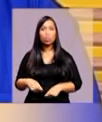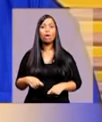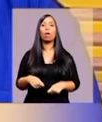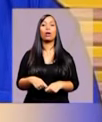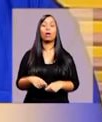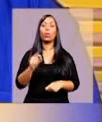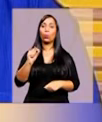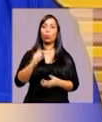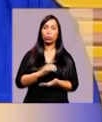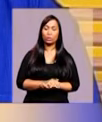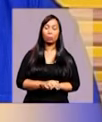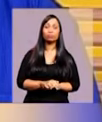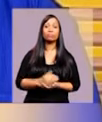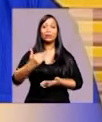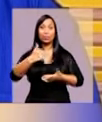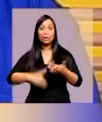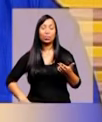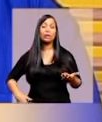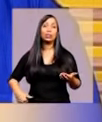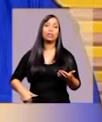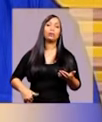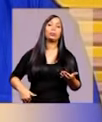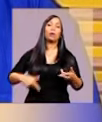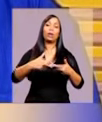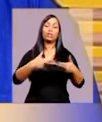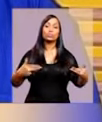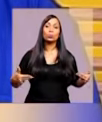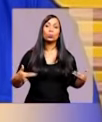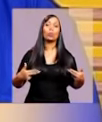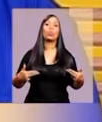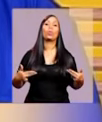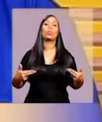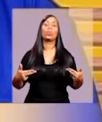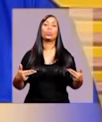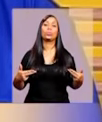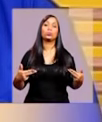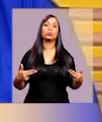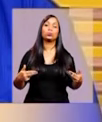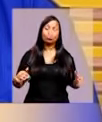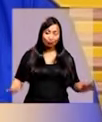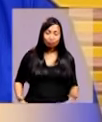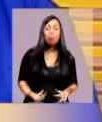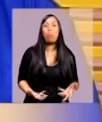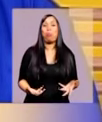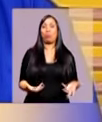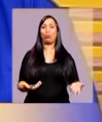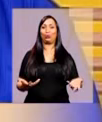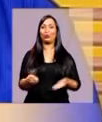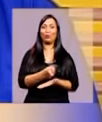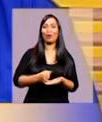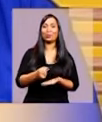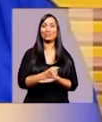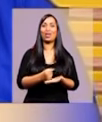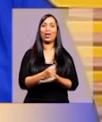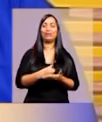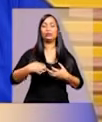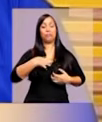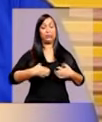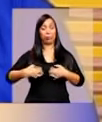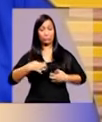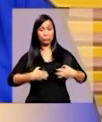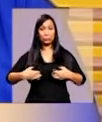consegue eliminar os pontos de partida, os gatilhos dos impulsos baseados em